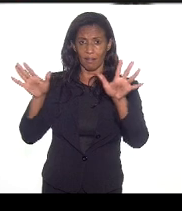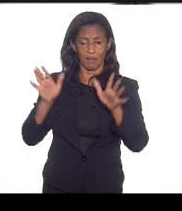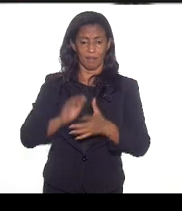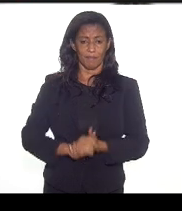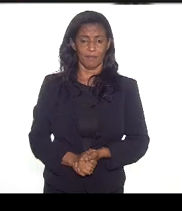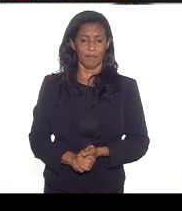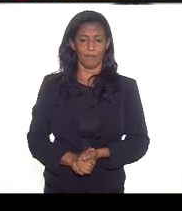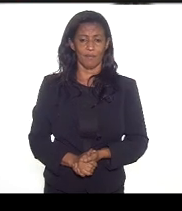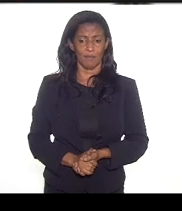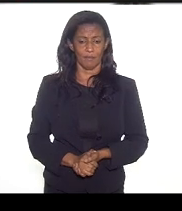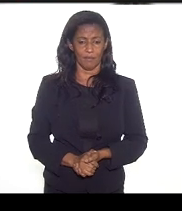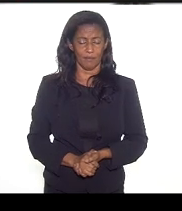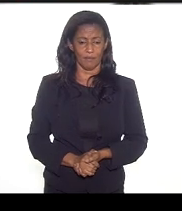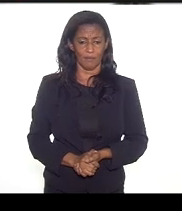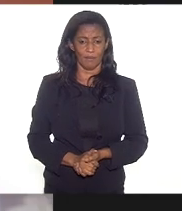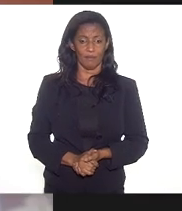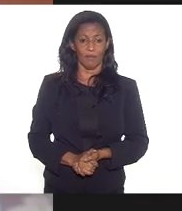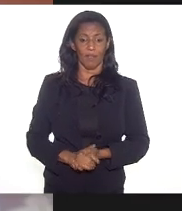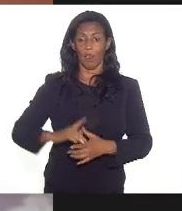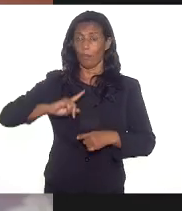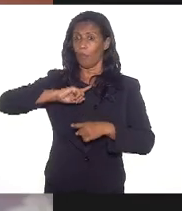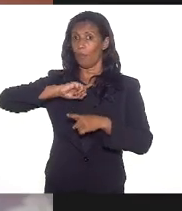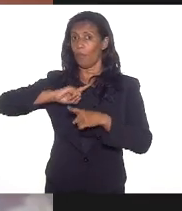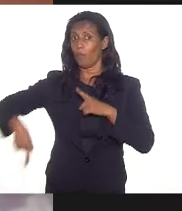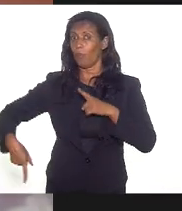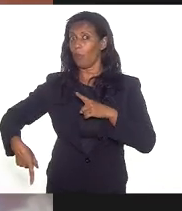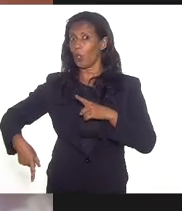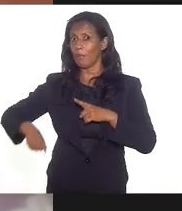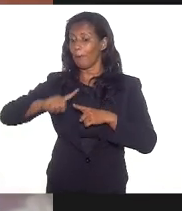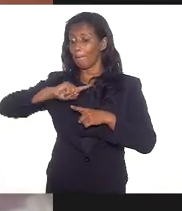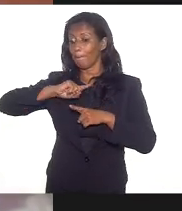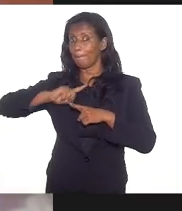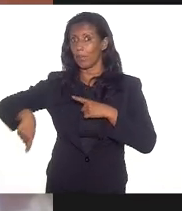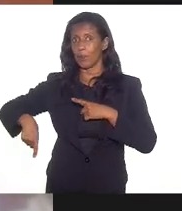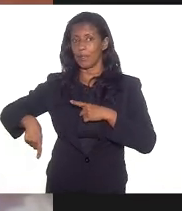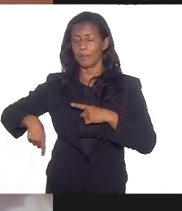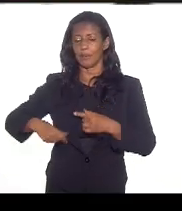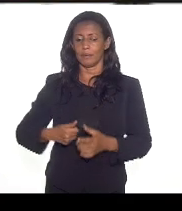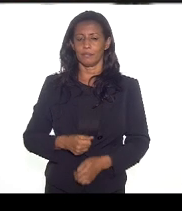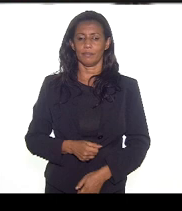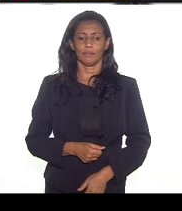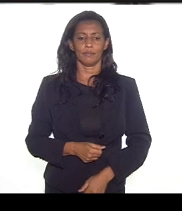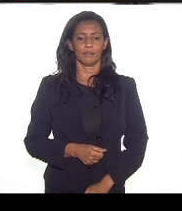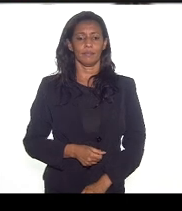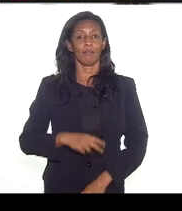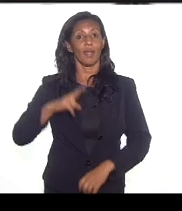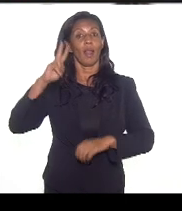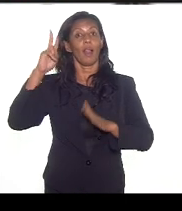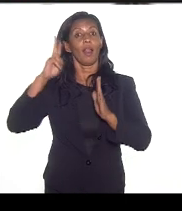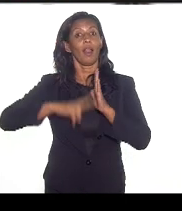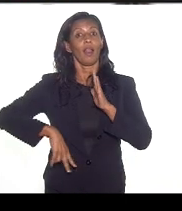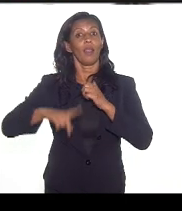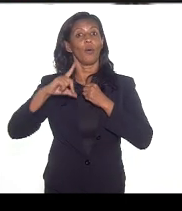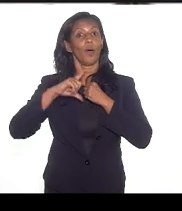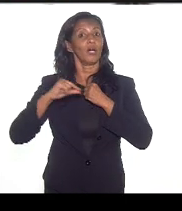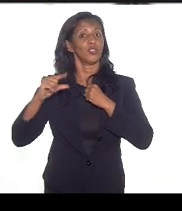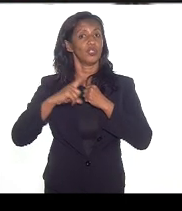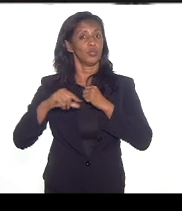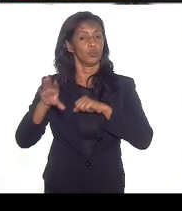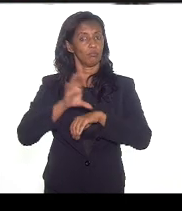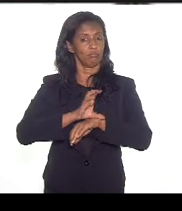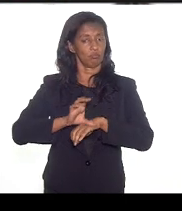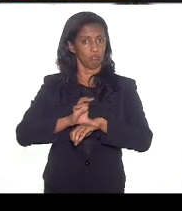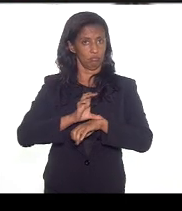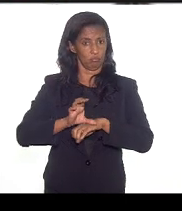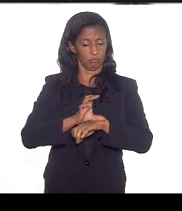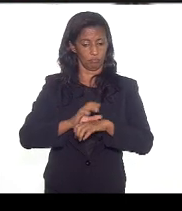Bom, e proíbe. Ela não deixa que cobre de imposto. Lê o artigo da Constituição. Já